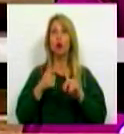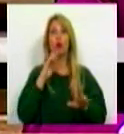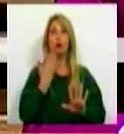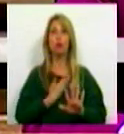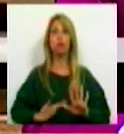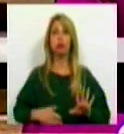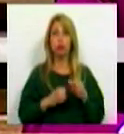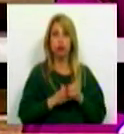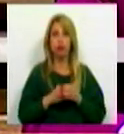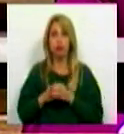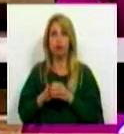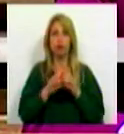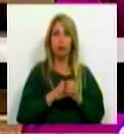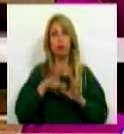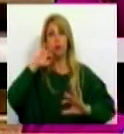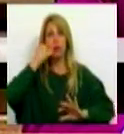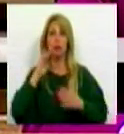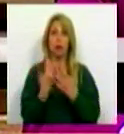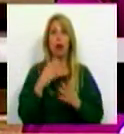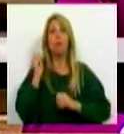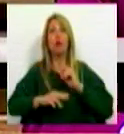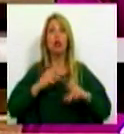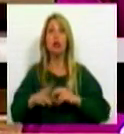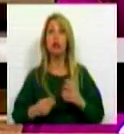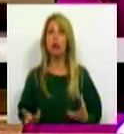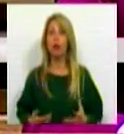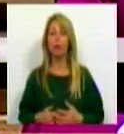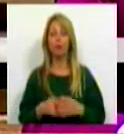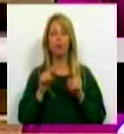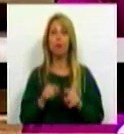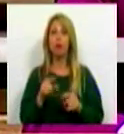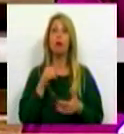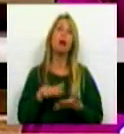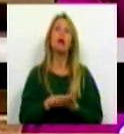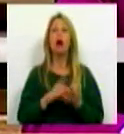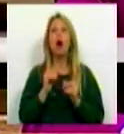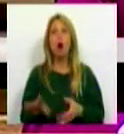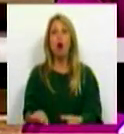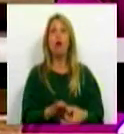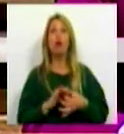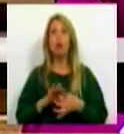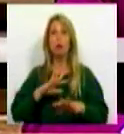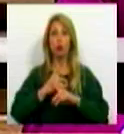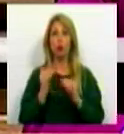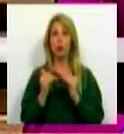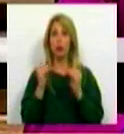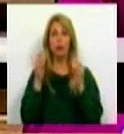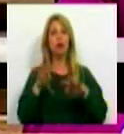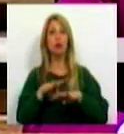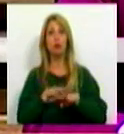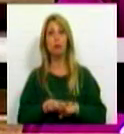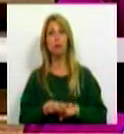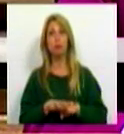tanto têm prejudicado essa modernização. Assenta também numa colaboração com outros níveis de